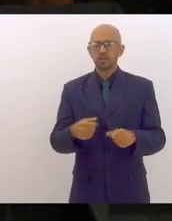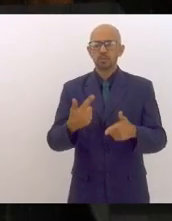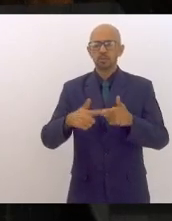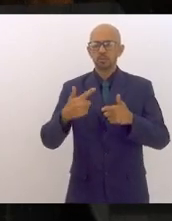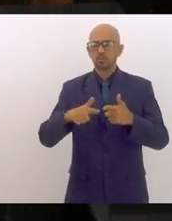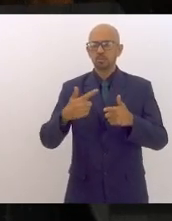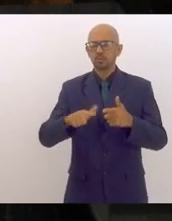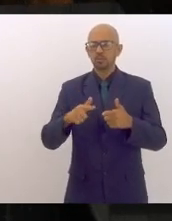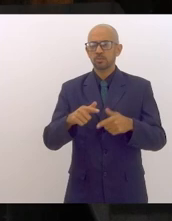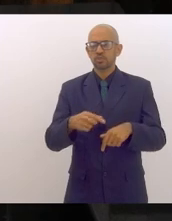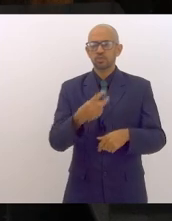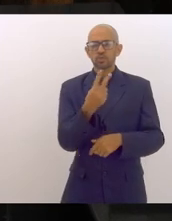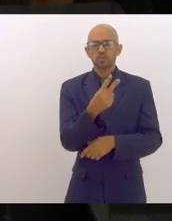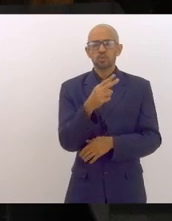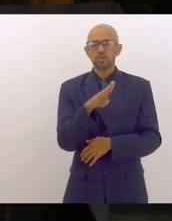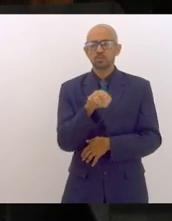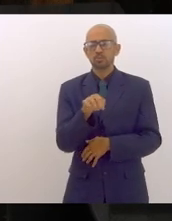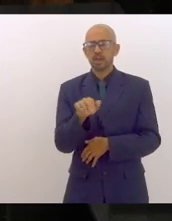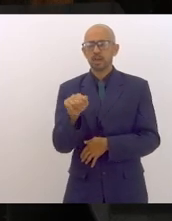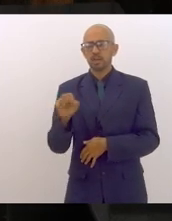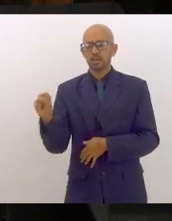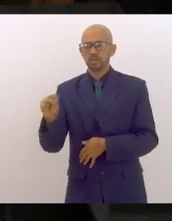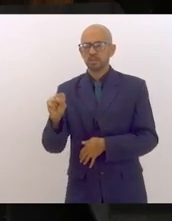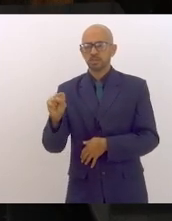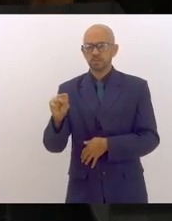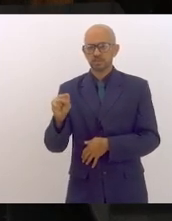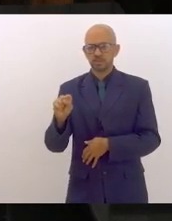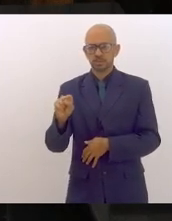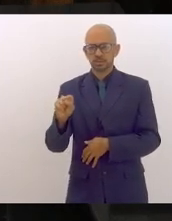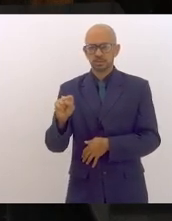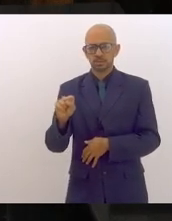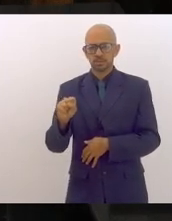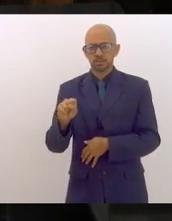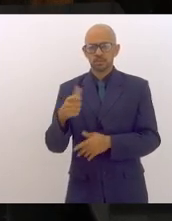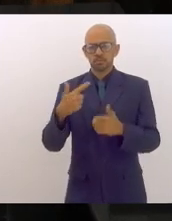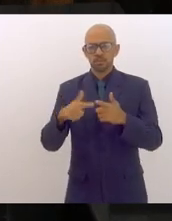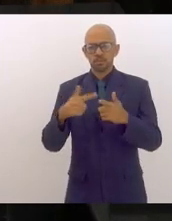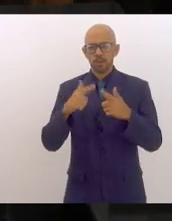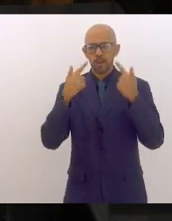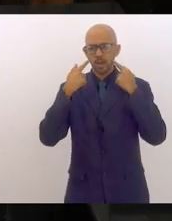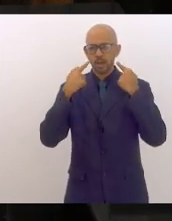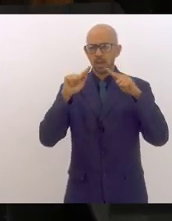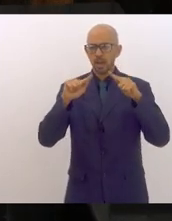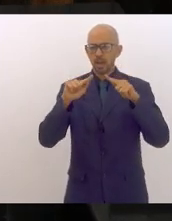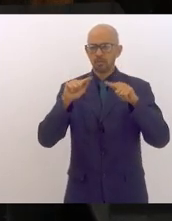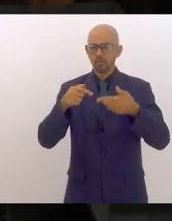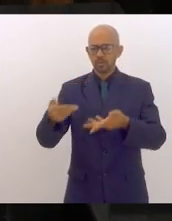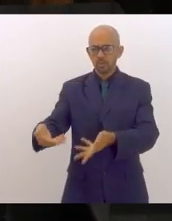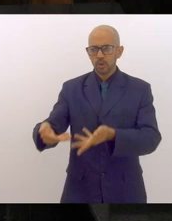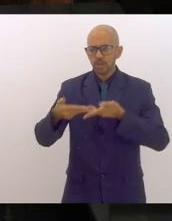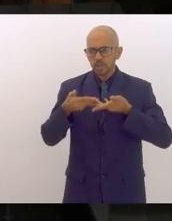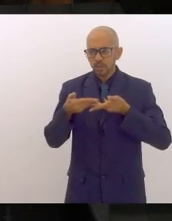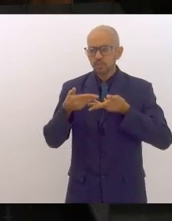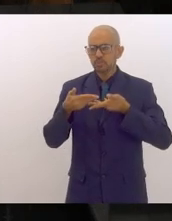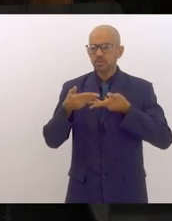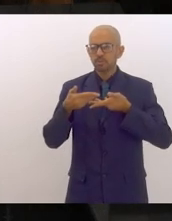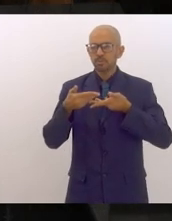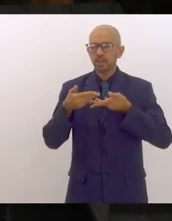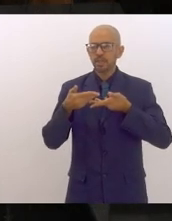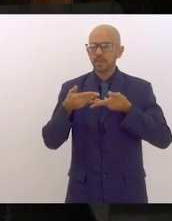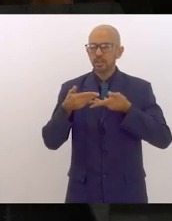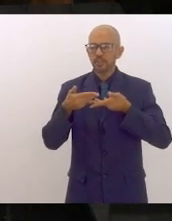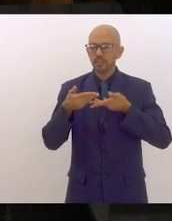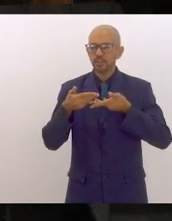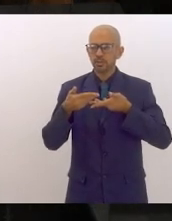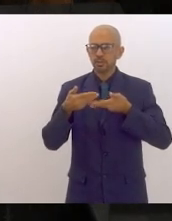município de Duas Barras, e vou concluir, problema gravíssimo relacionado ao atendimento de crianças na rede municipal